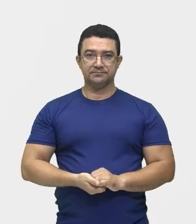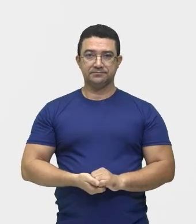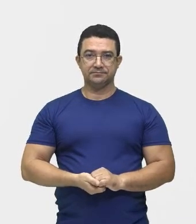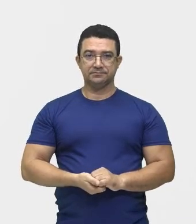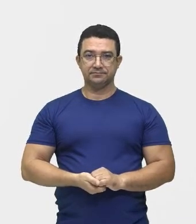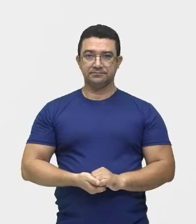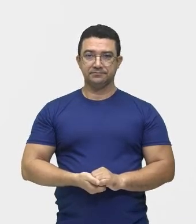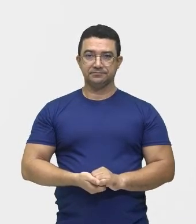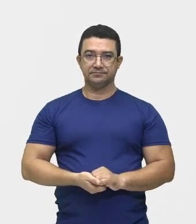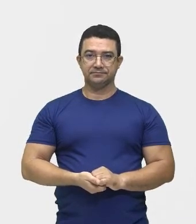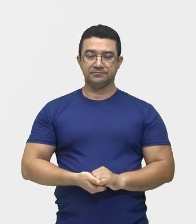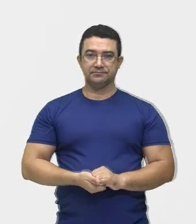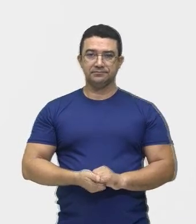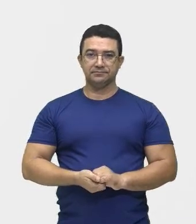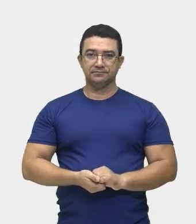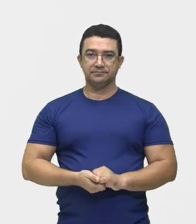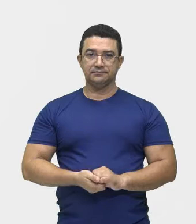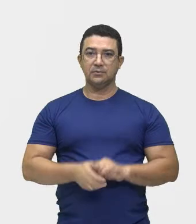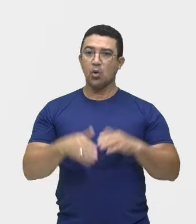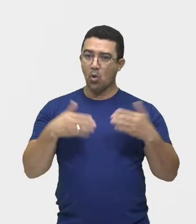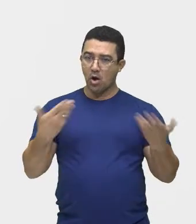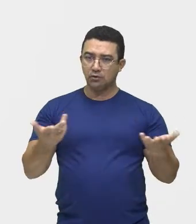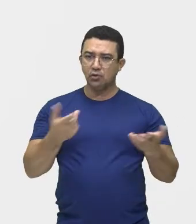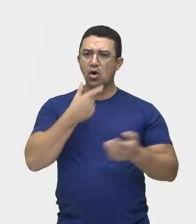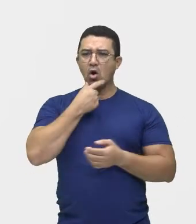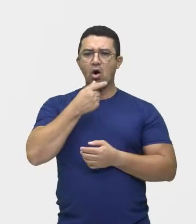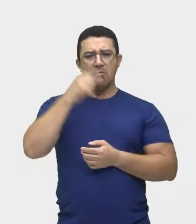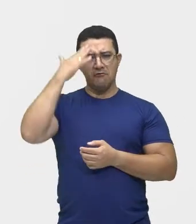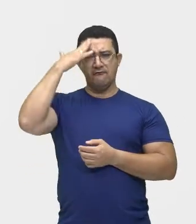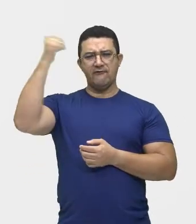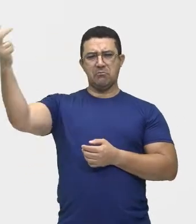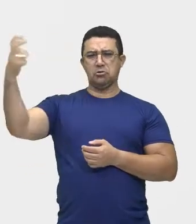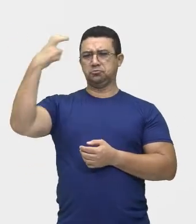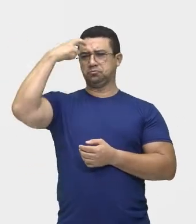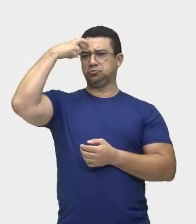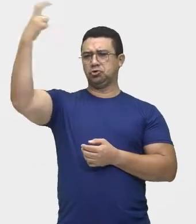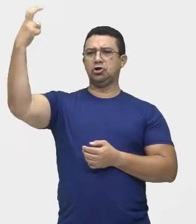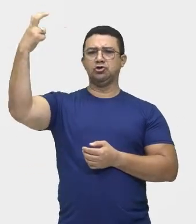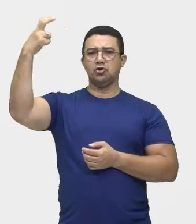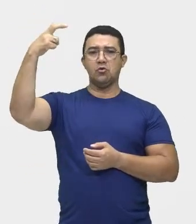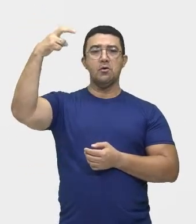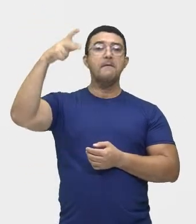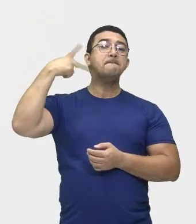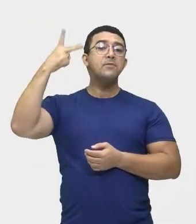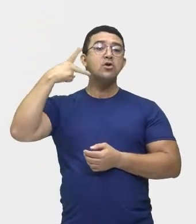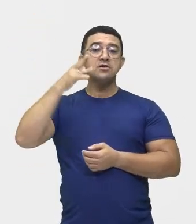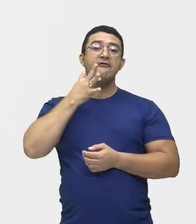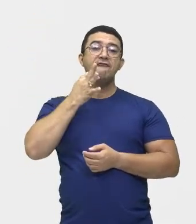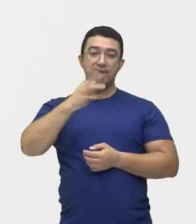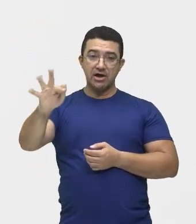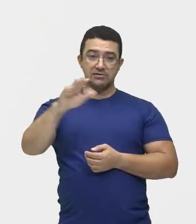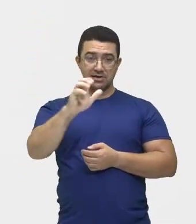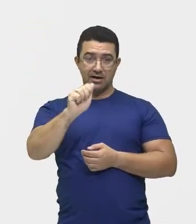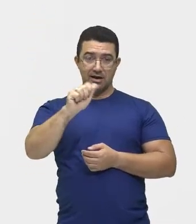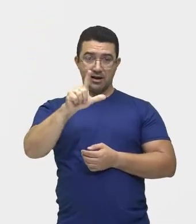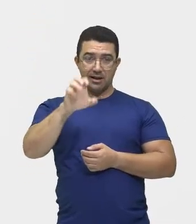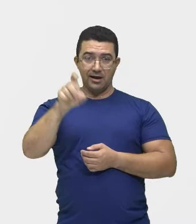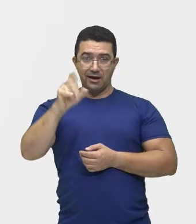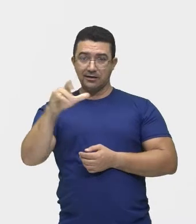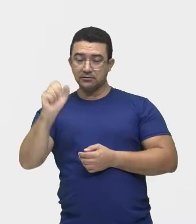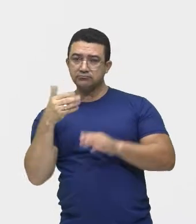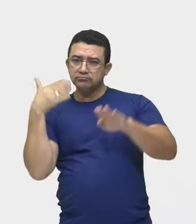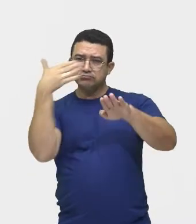Questão 21 fala o seguinte. Quando o intelectual político francês Alex Tocqueville esteve nos Estados